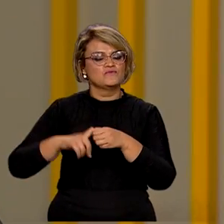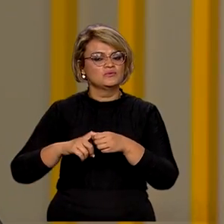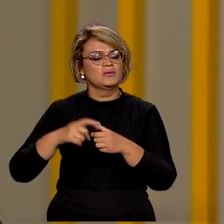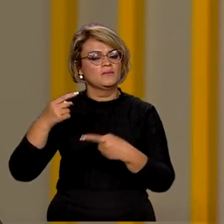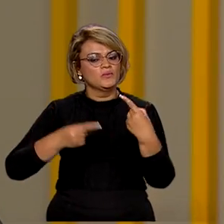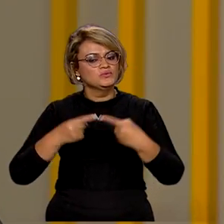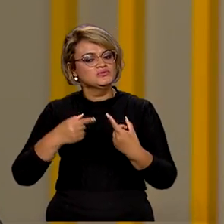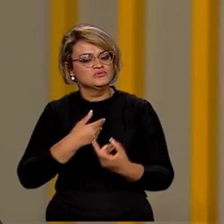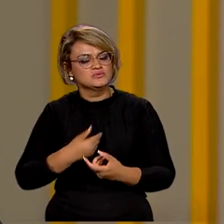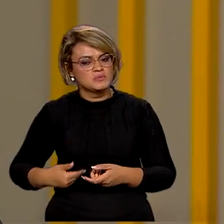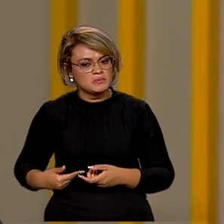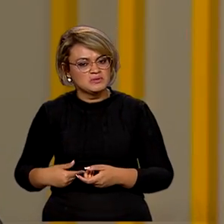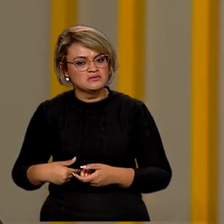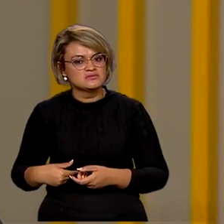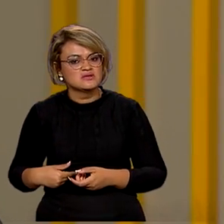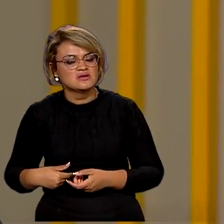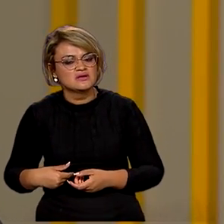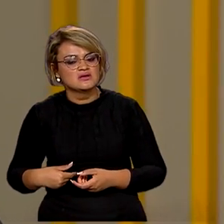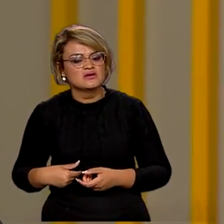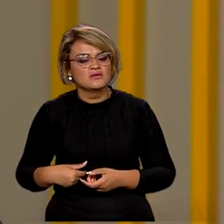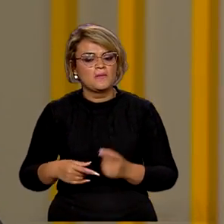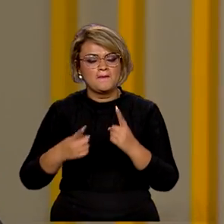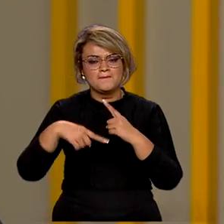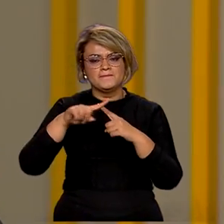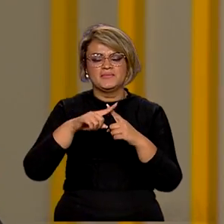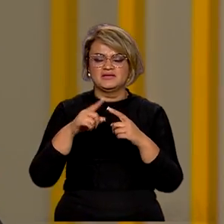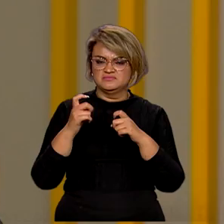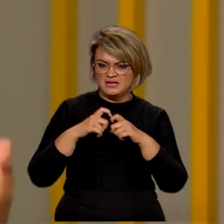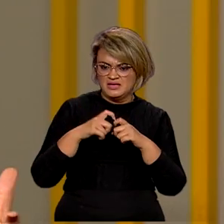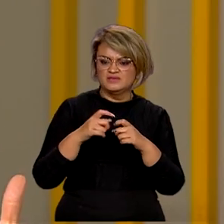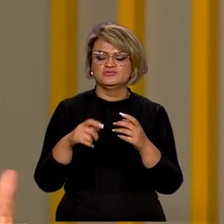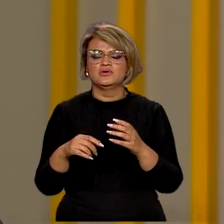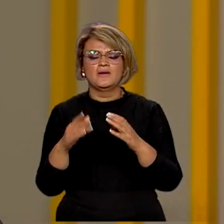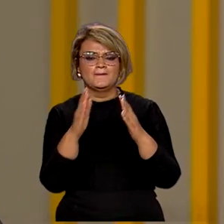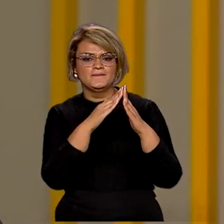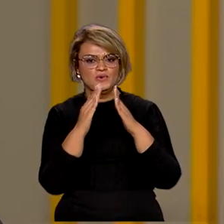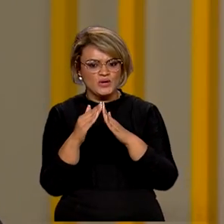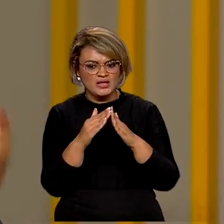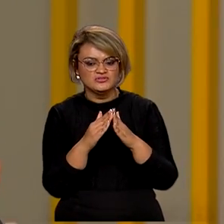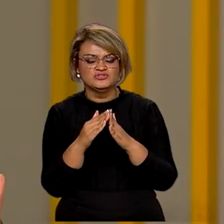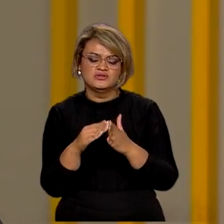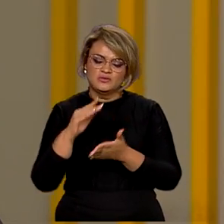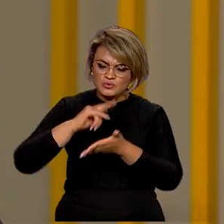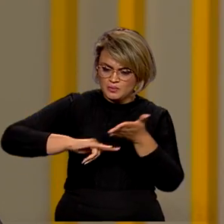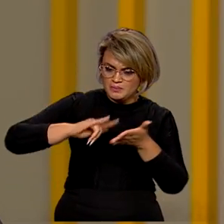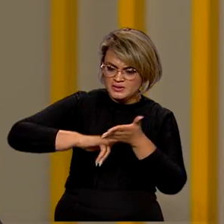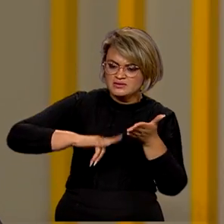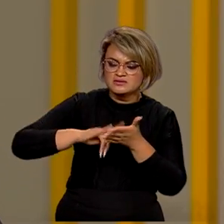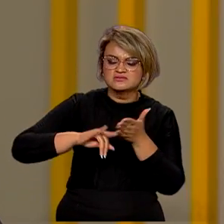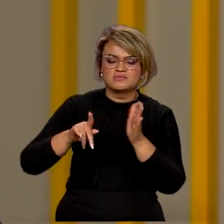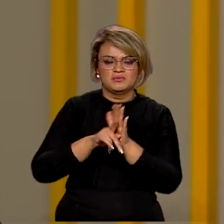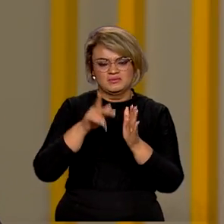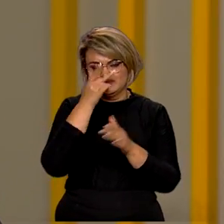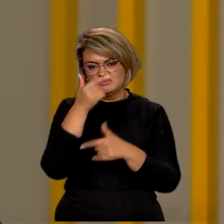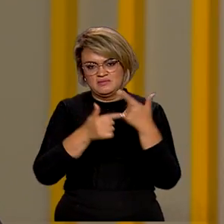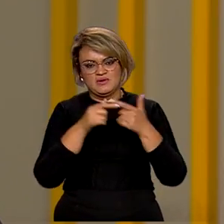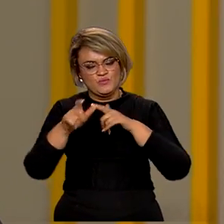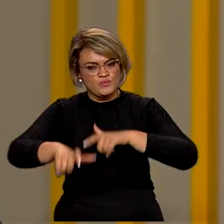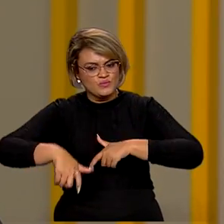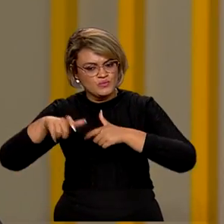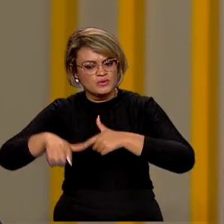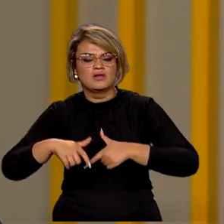políticas públicas, né, com mais médicos, com a moradia, com a documentação da trabalhadora rural, com o